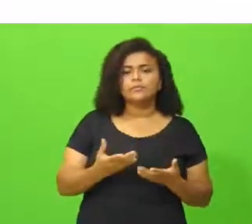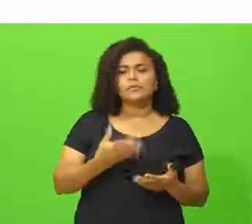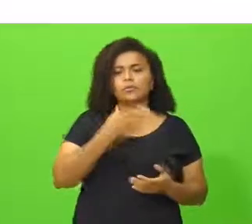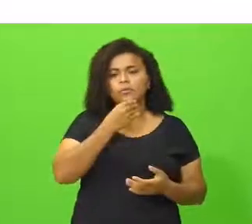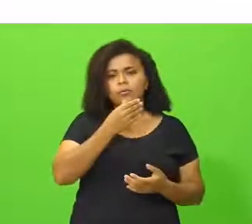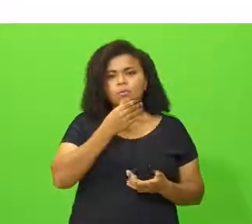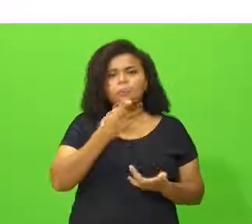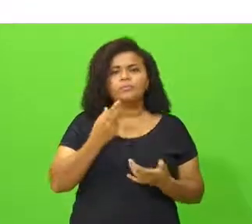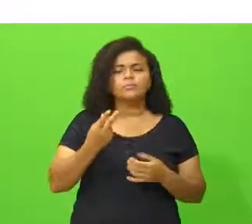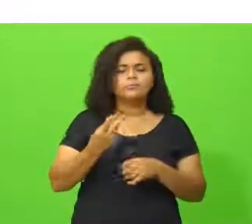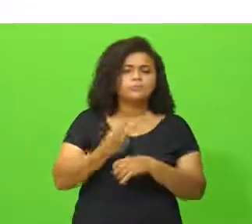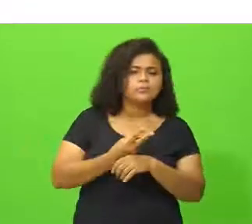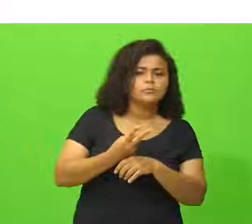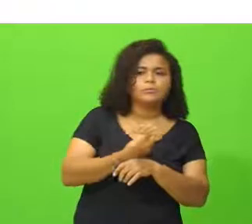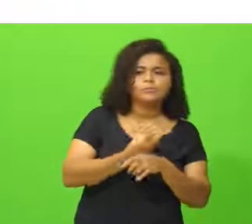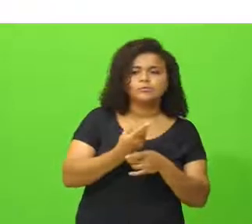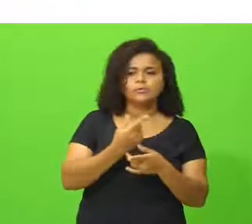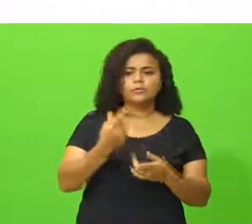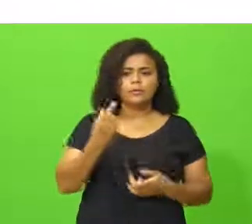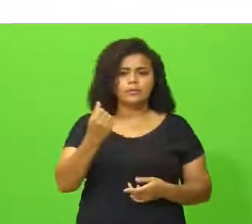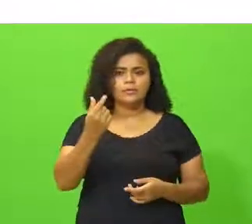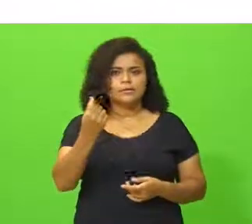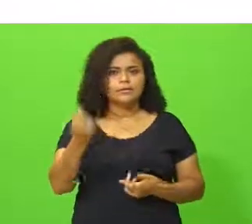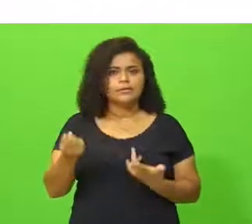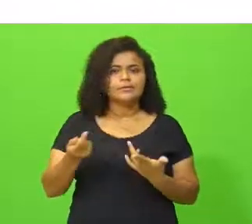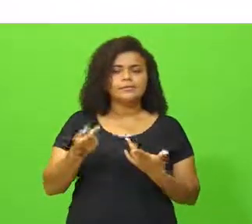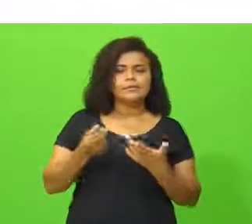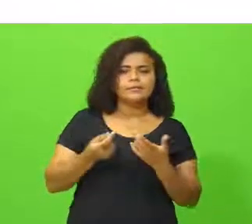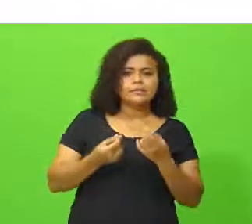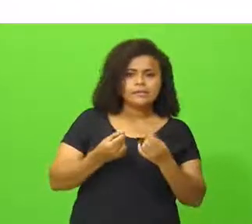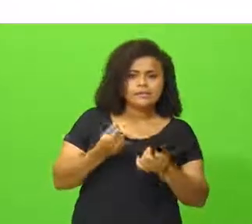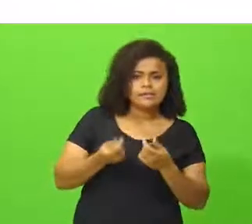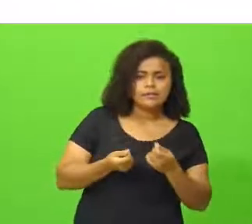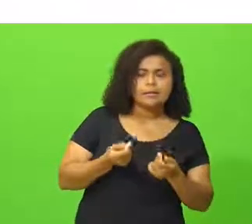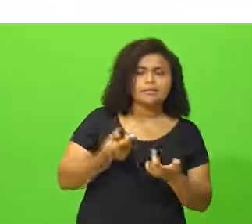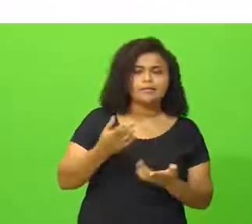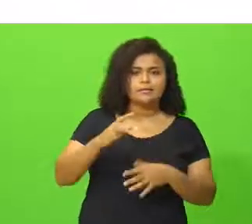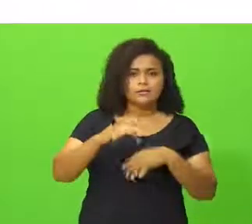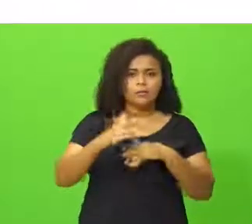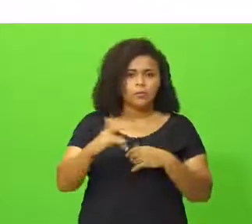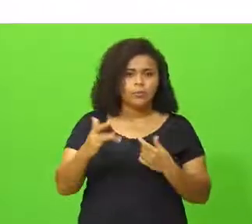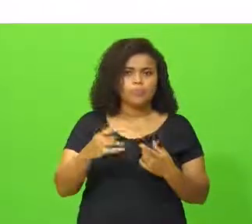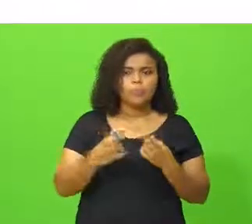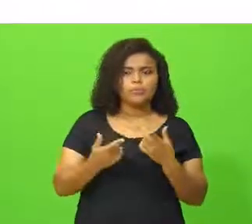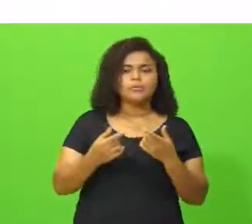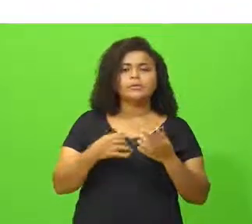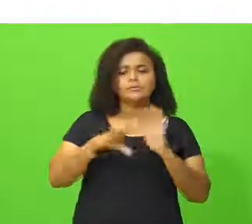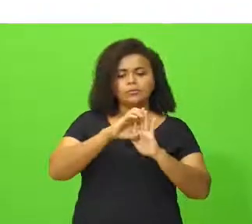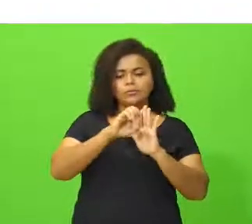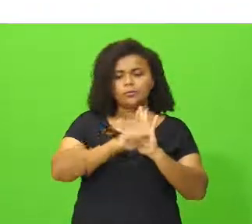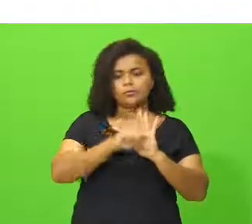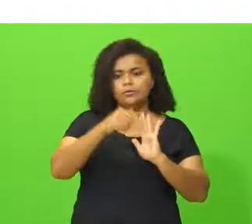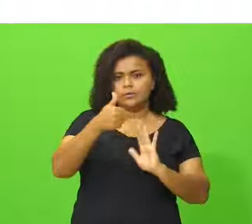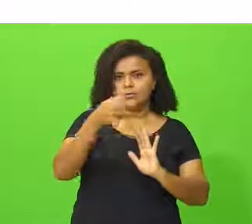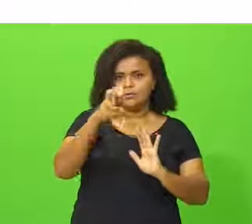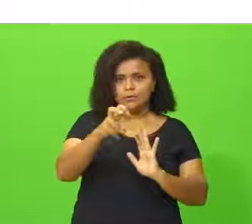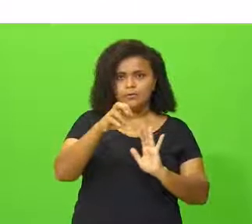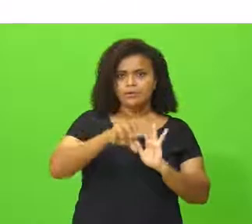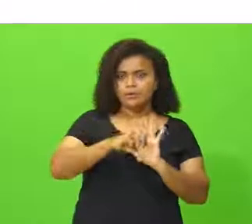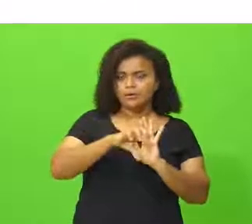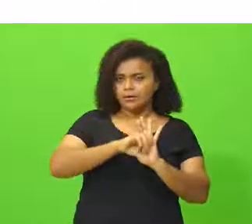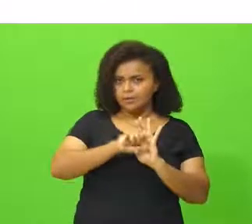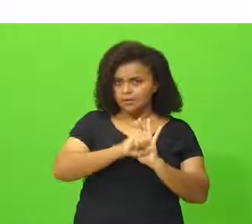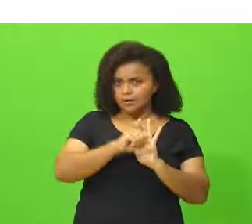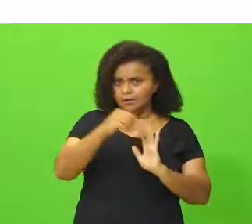de riquezas, né, a partir principalmente do século XV, XVI, quando chega no momento